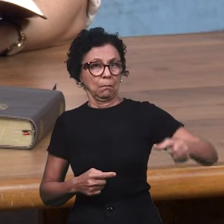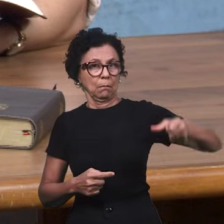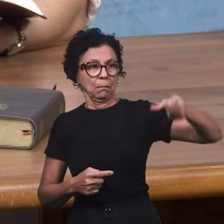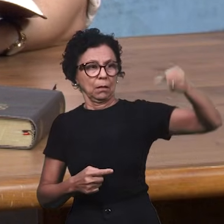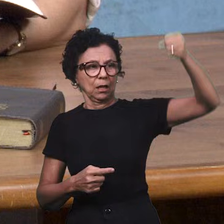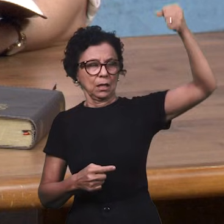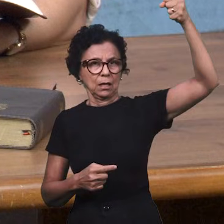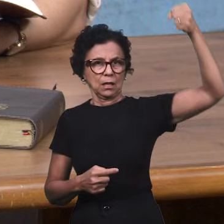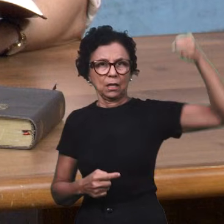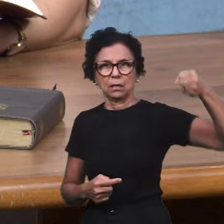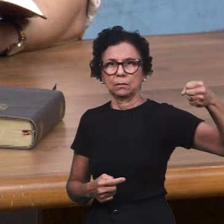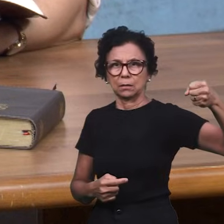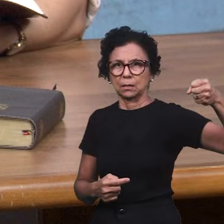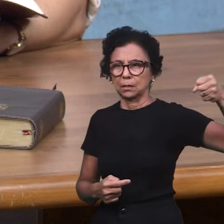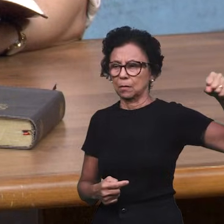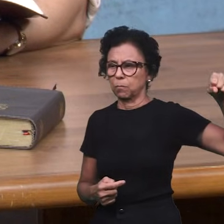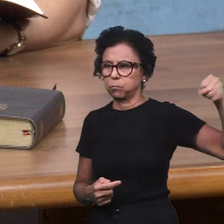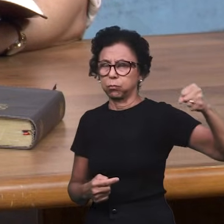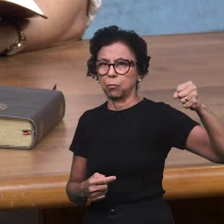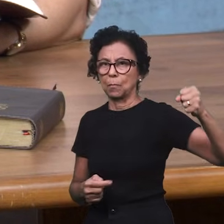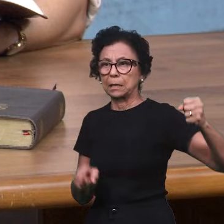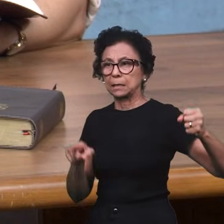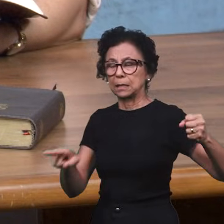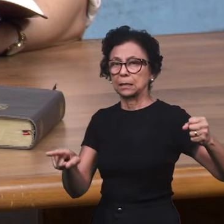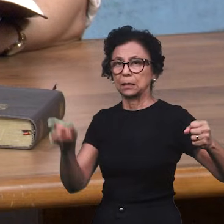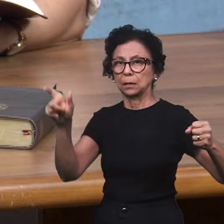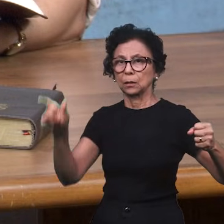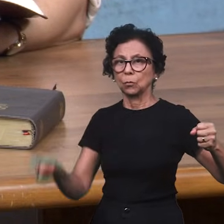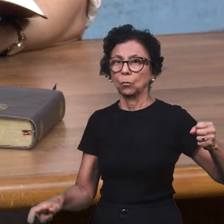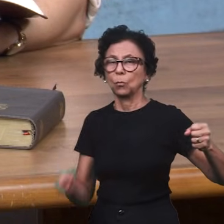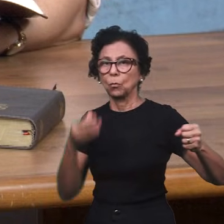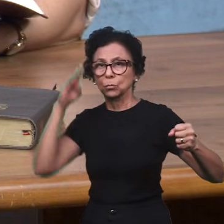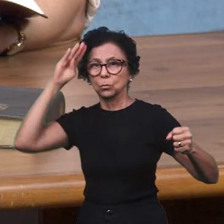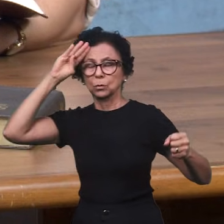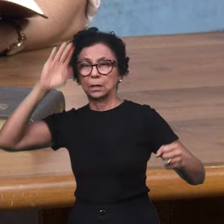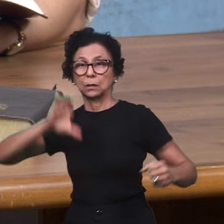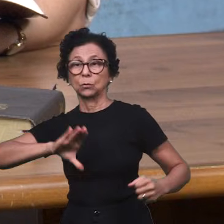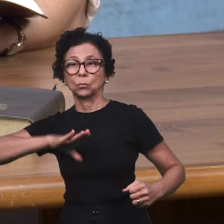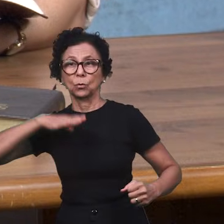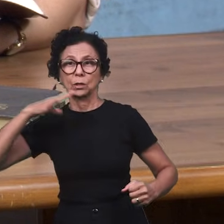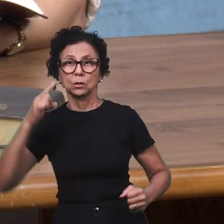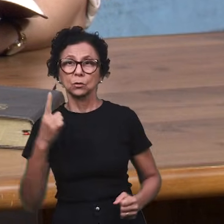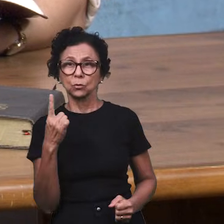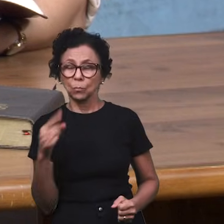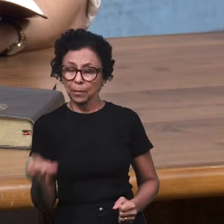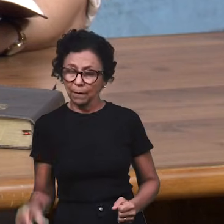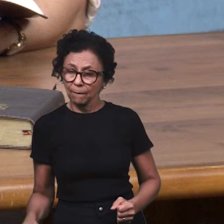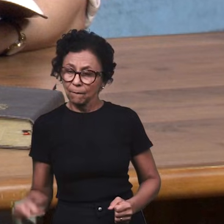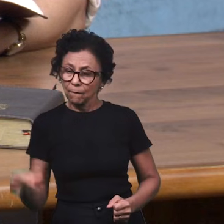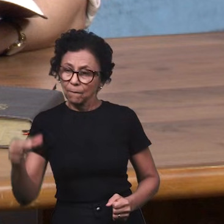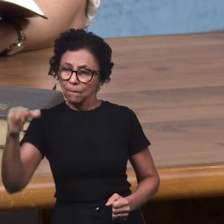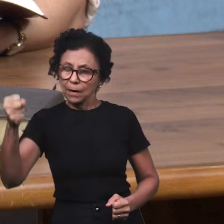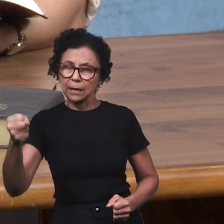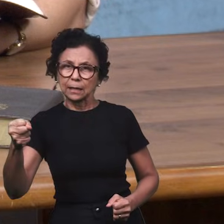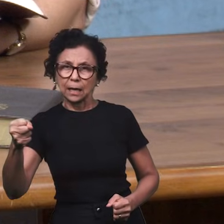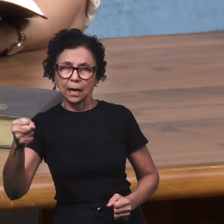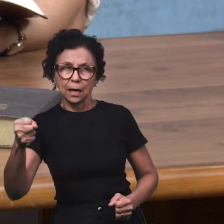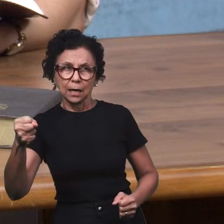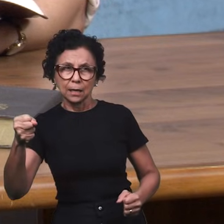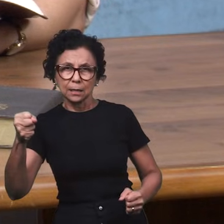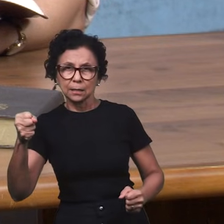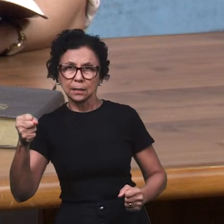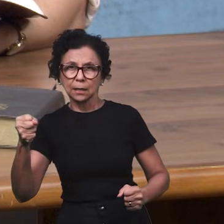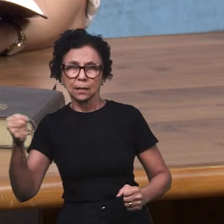desceu contra ele com uma vara e arrancou a lança da mão do egípcio e o matou com a